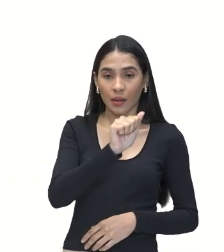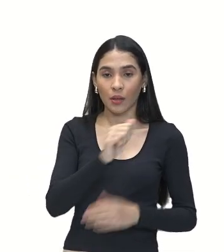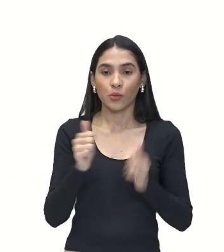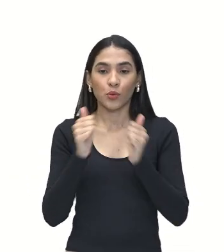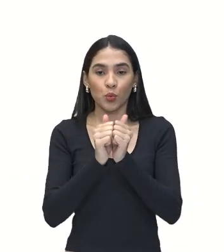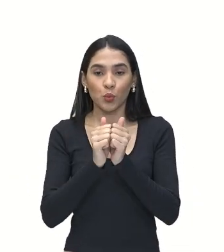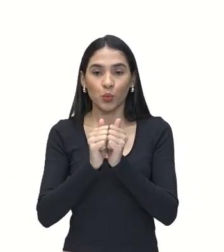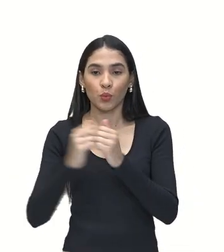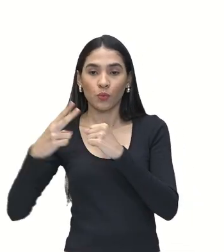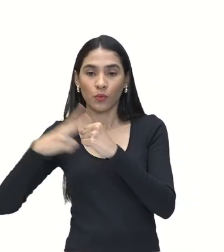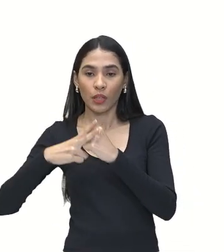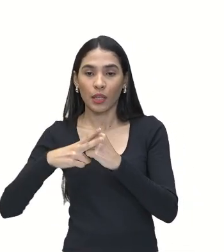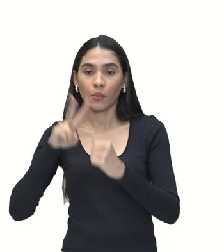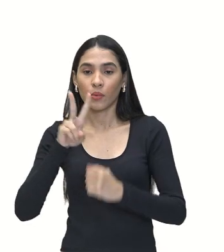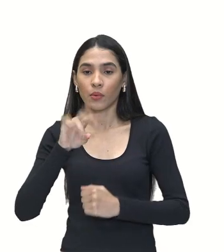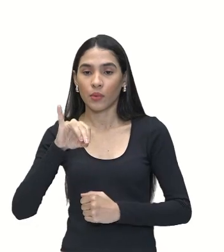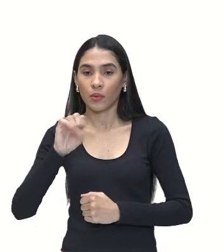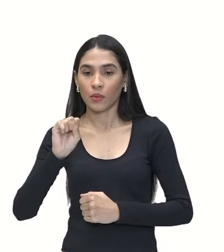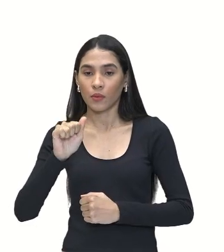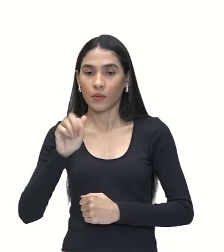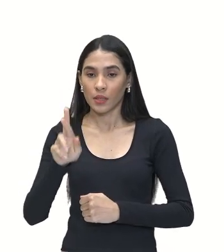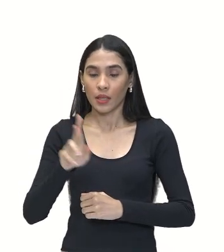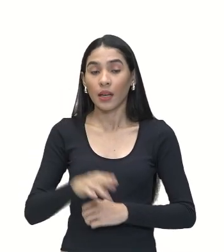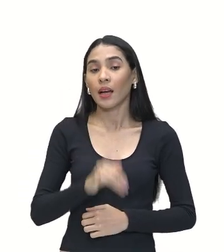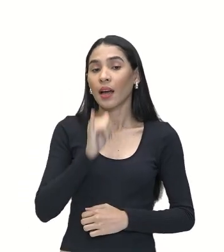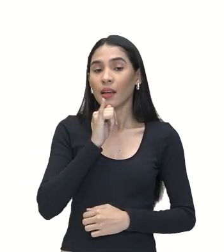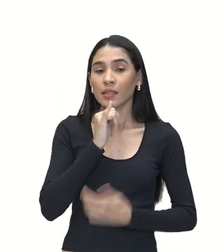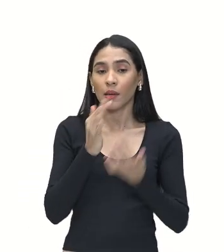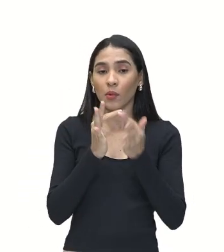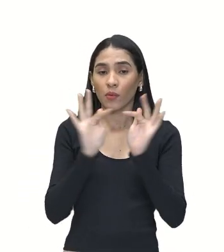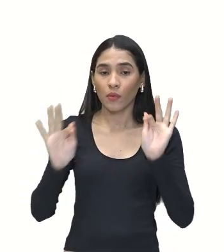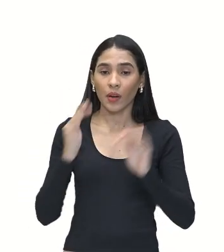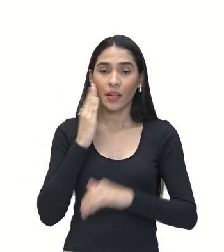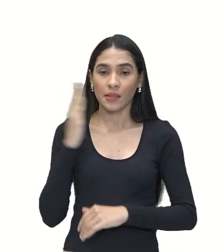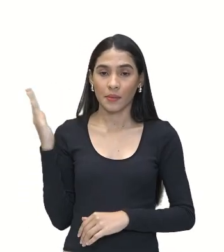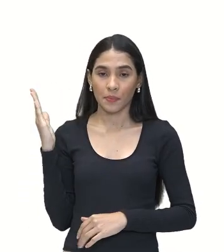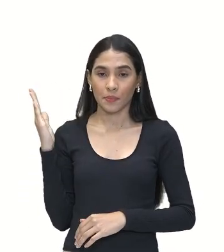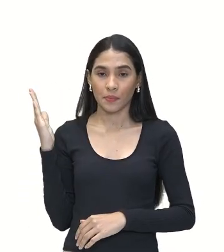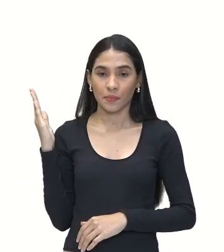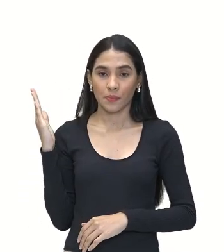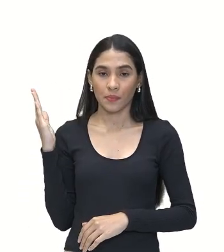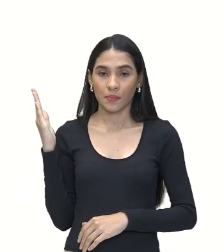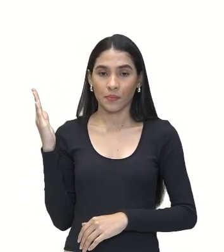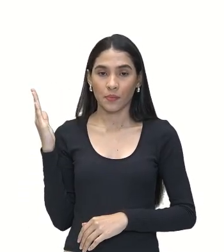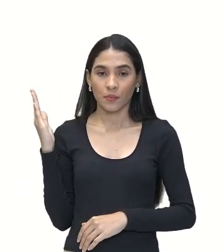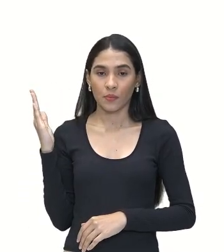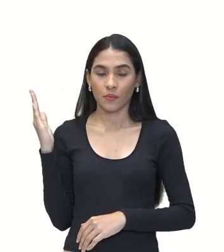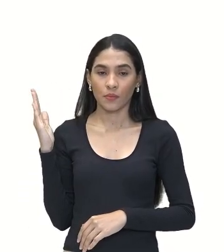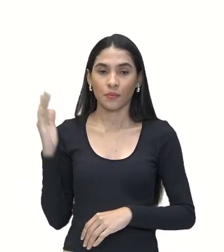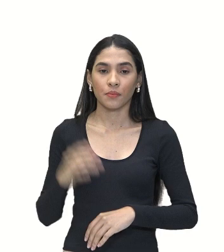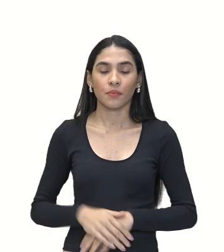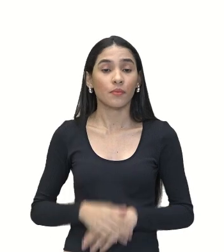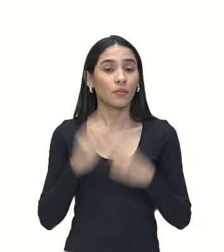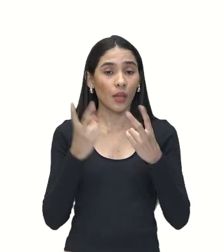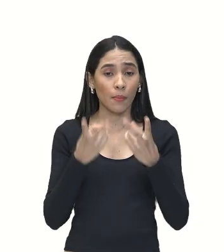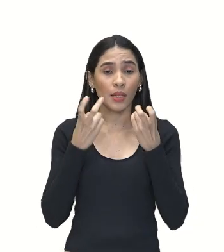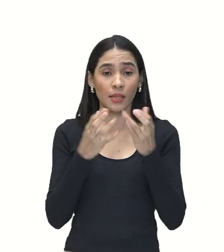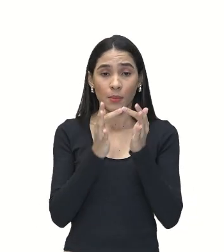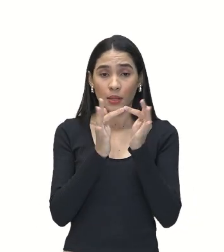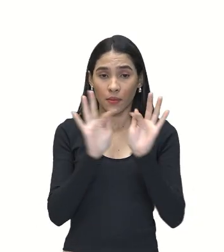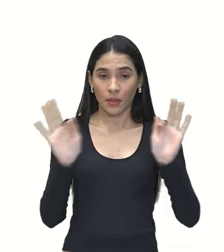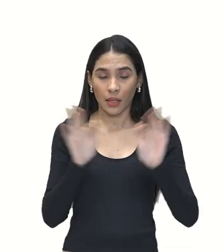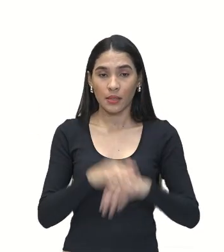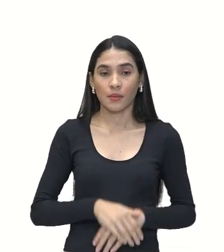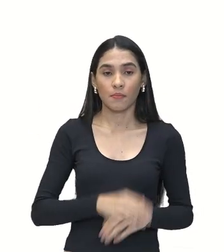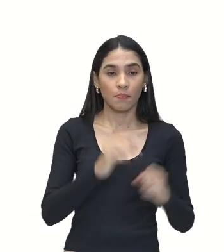verbo visar, ok? Olha o exemplo. Visar ao desenvolvimento. Observem que